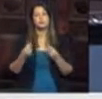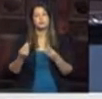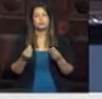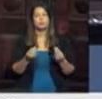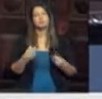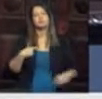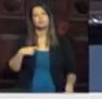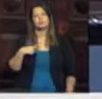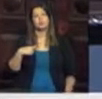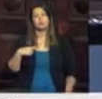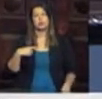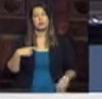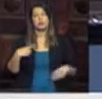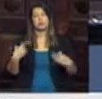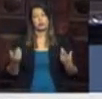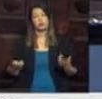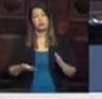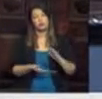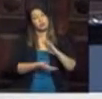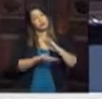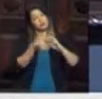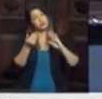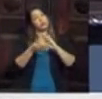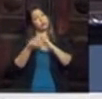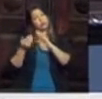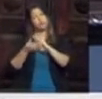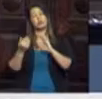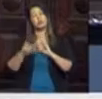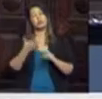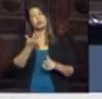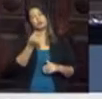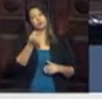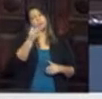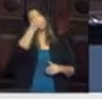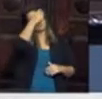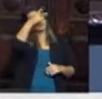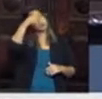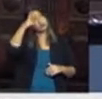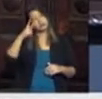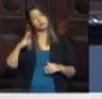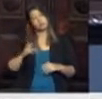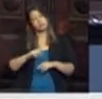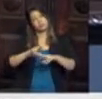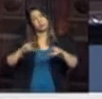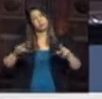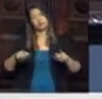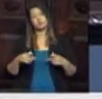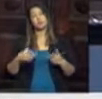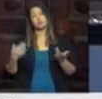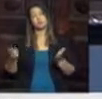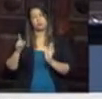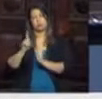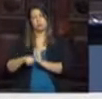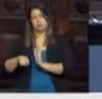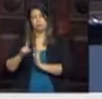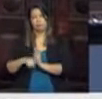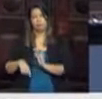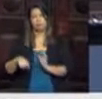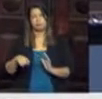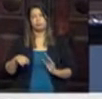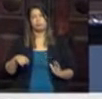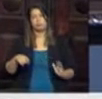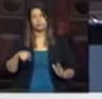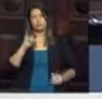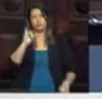município. Então, está tirando dinheiro dos estados e dos municípios quando subtrai IPI. E não compensa, muitas